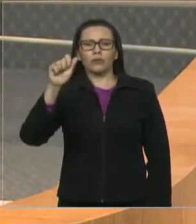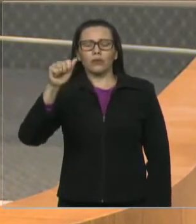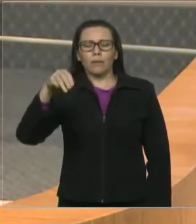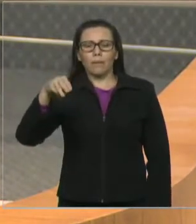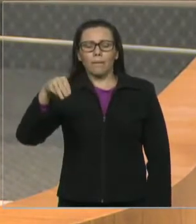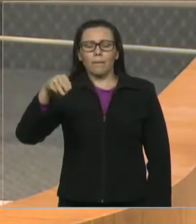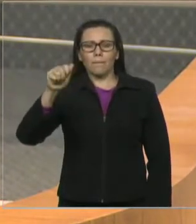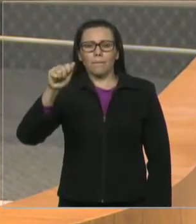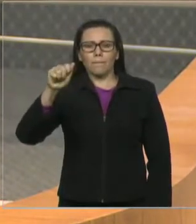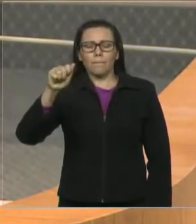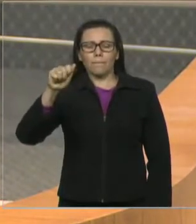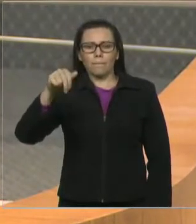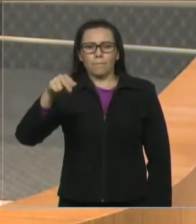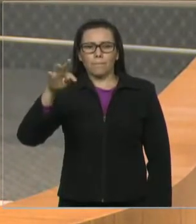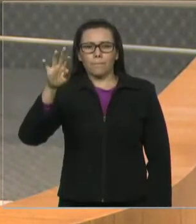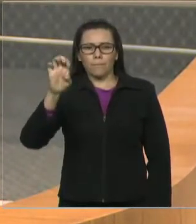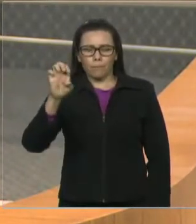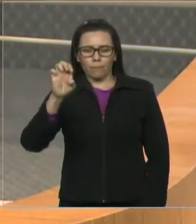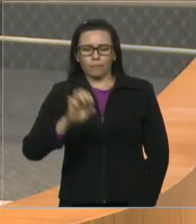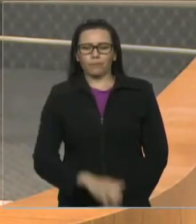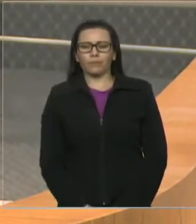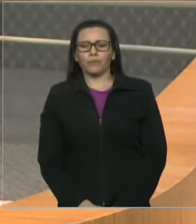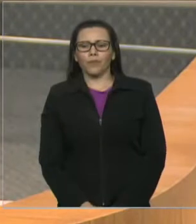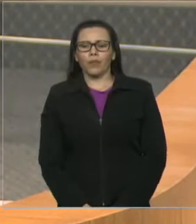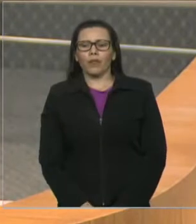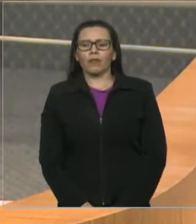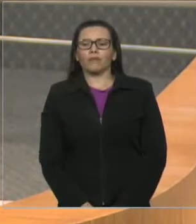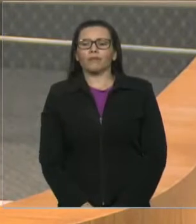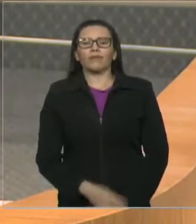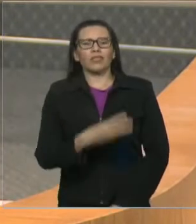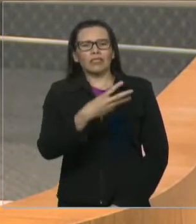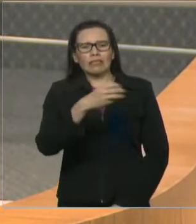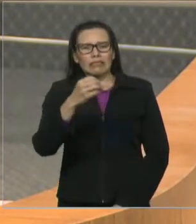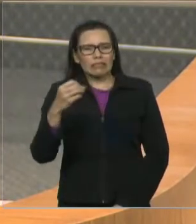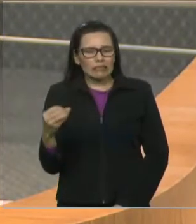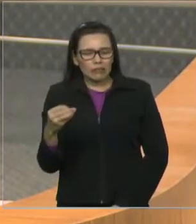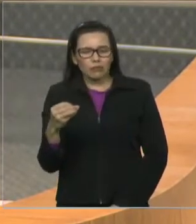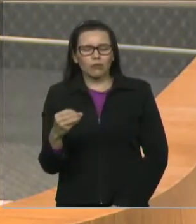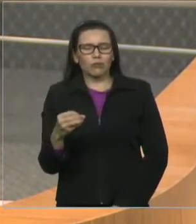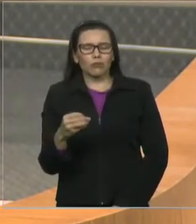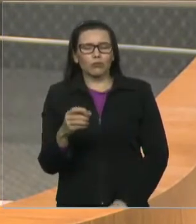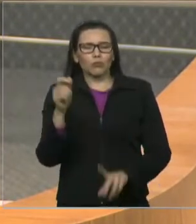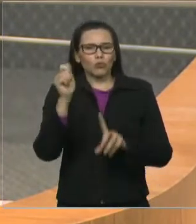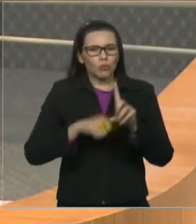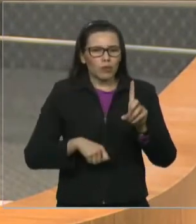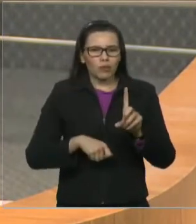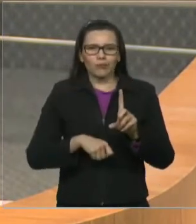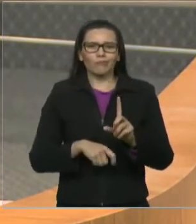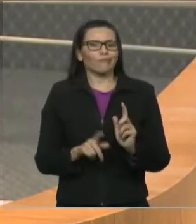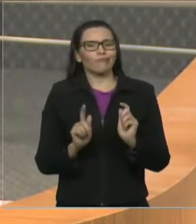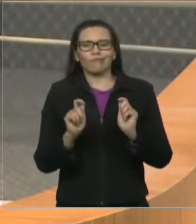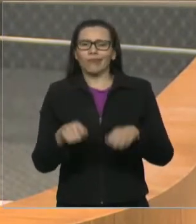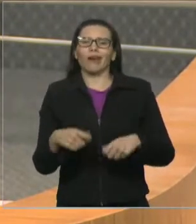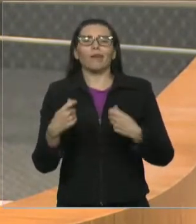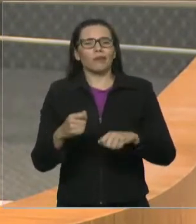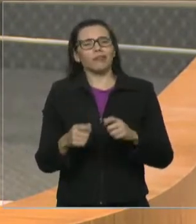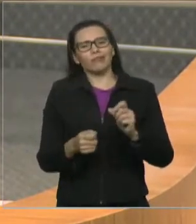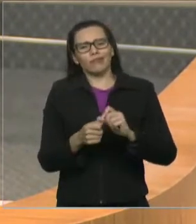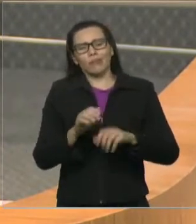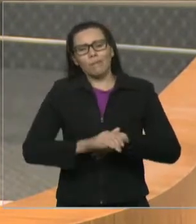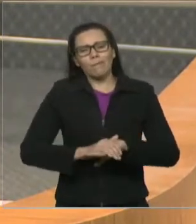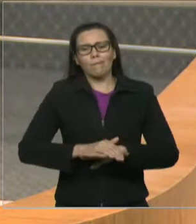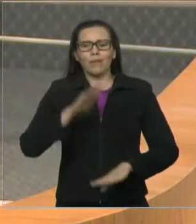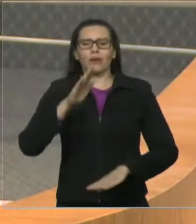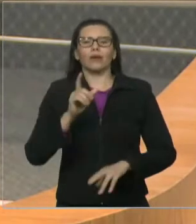fazer um apanhado geral do atendimento desse exame de colonoscopia e da chamada enteroressonância, que